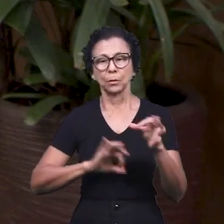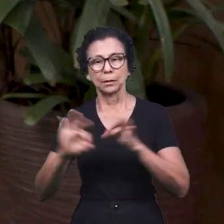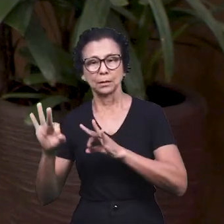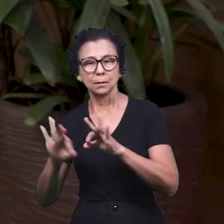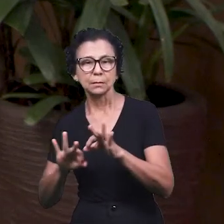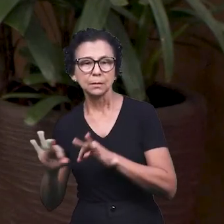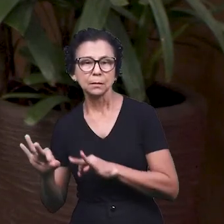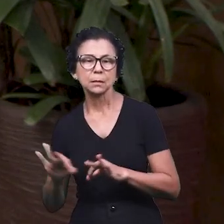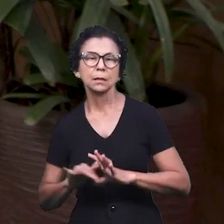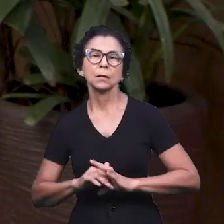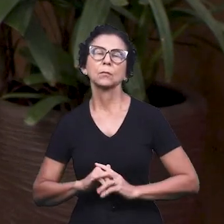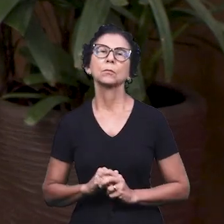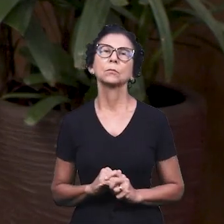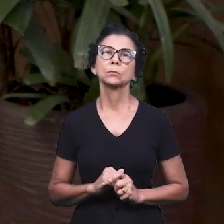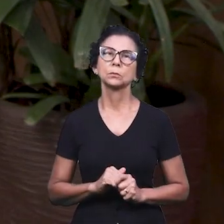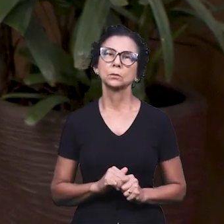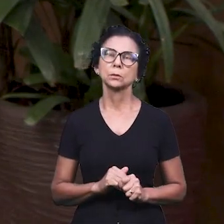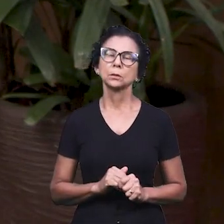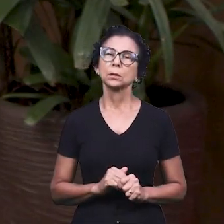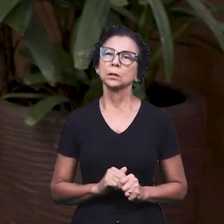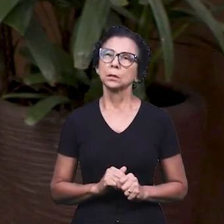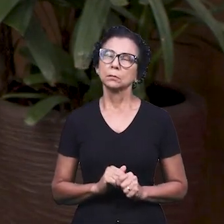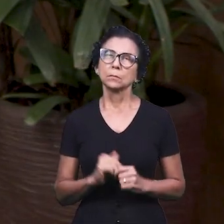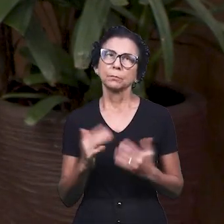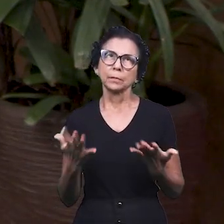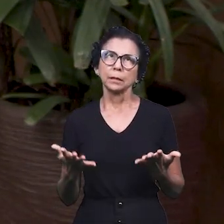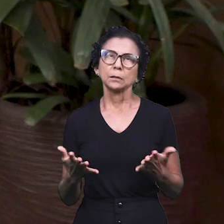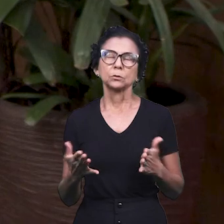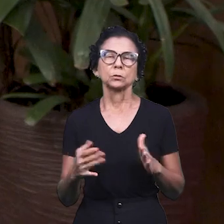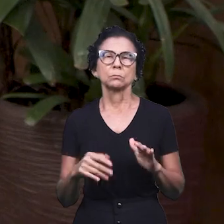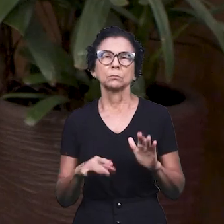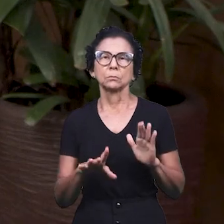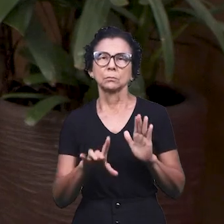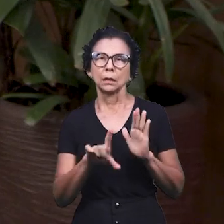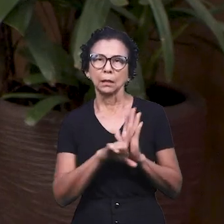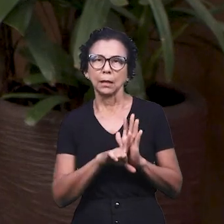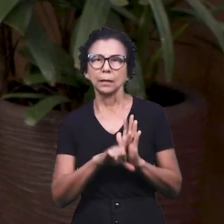a decisão de legalizar o negócio, abrir um